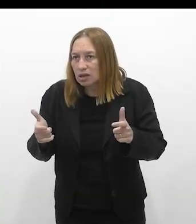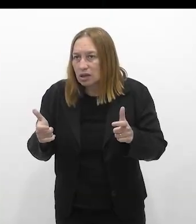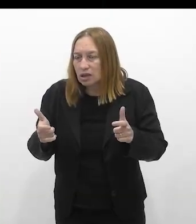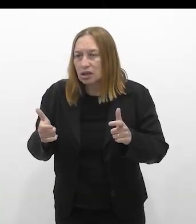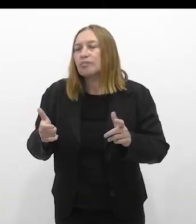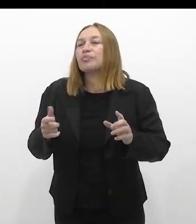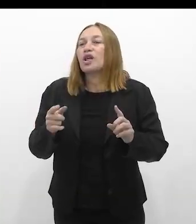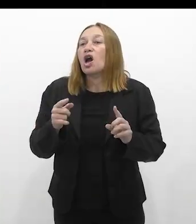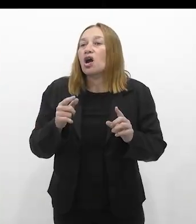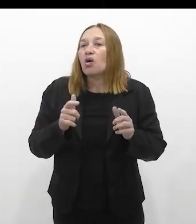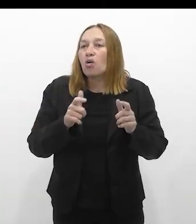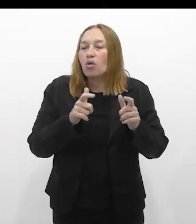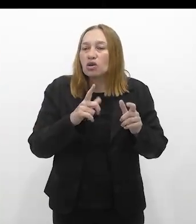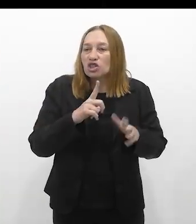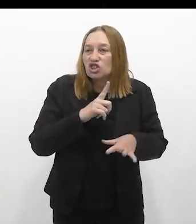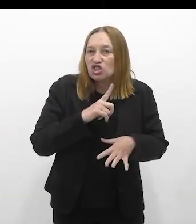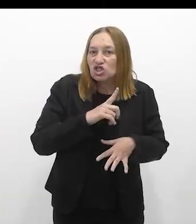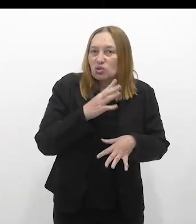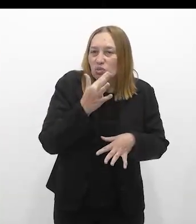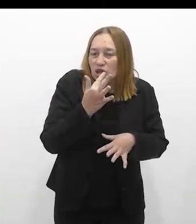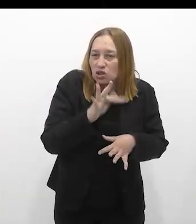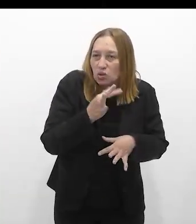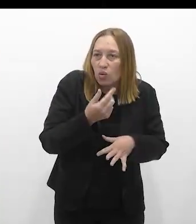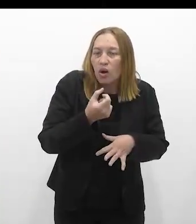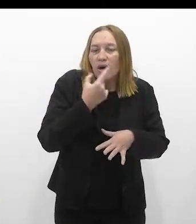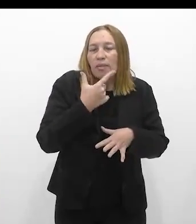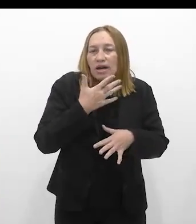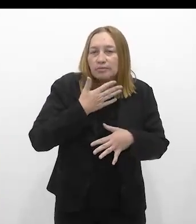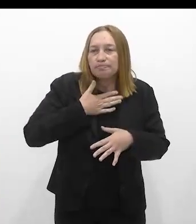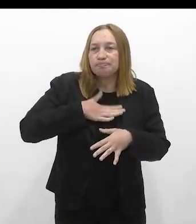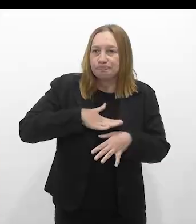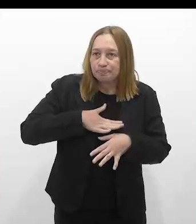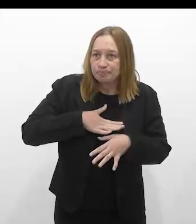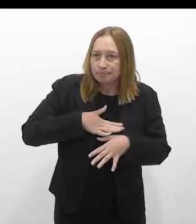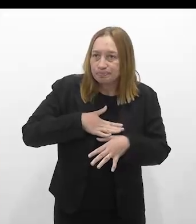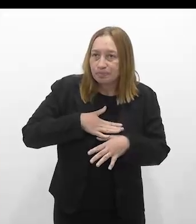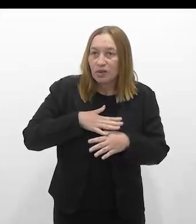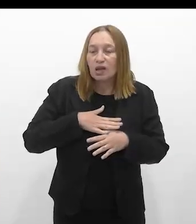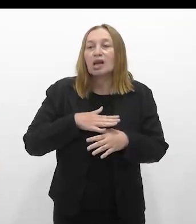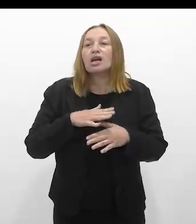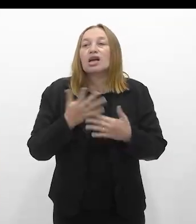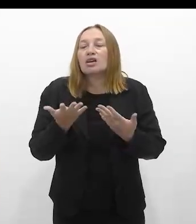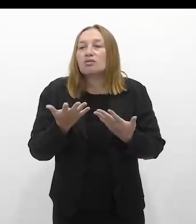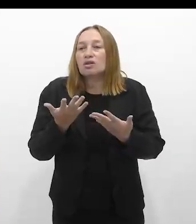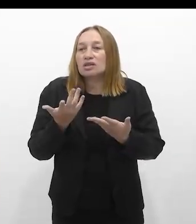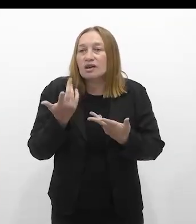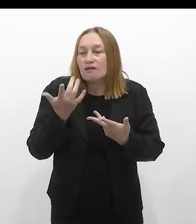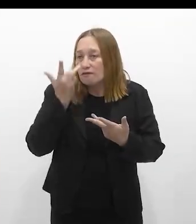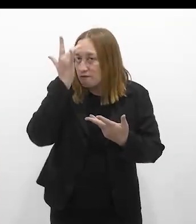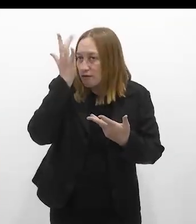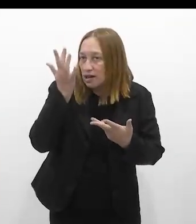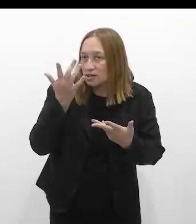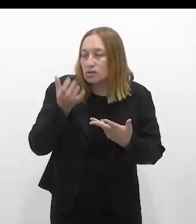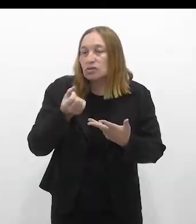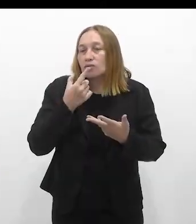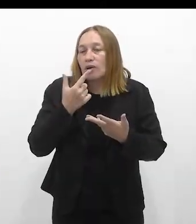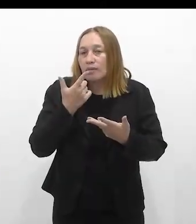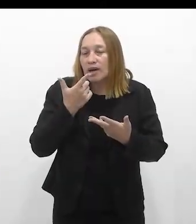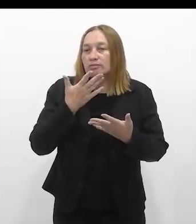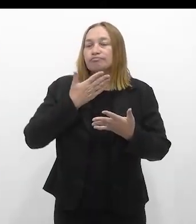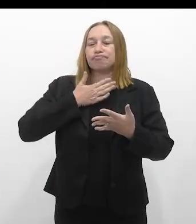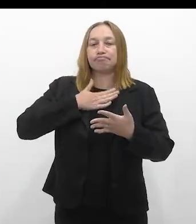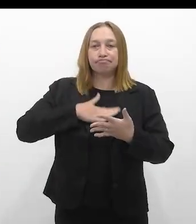Ela sai daqui onde ela tinha uma dor, tomava o remédio. Se a endometriose fosse ler o livro, fosse seguir bonitinho, como a gente